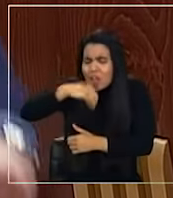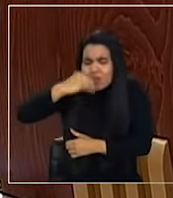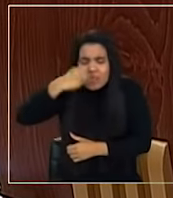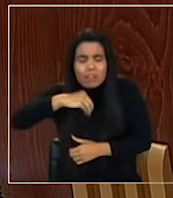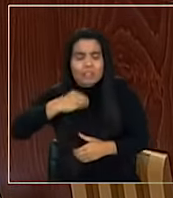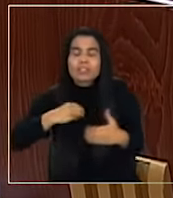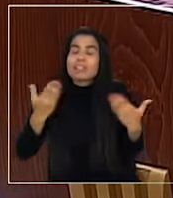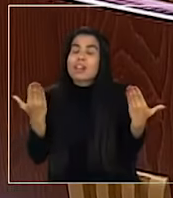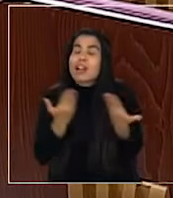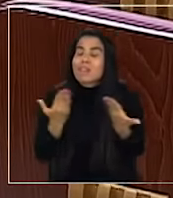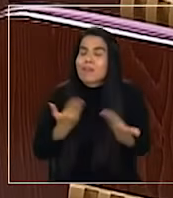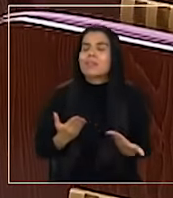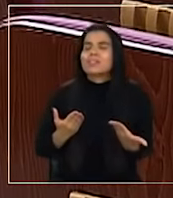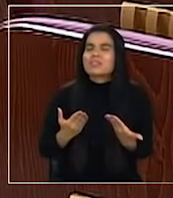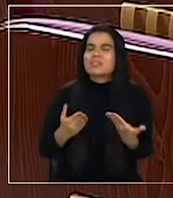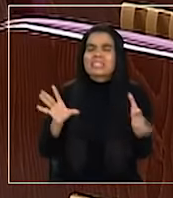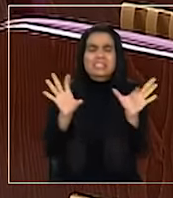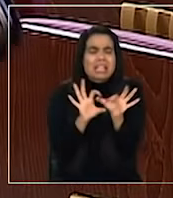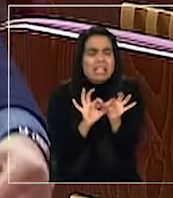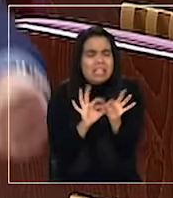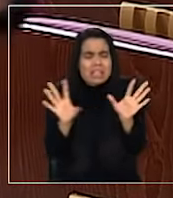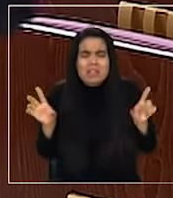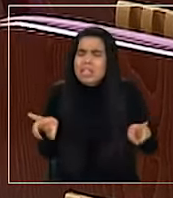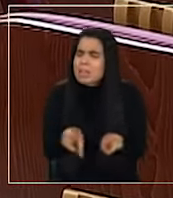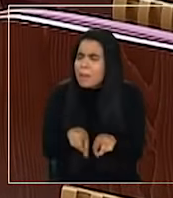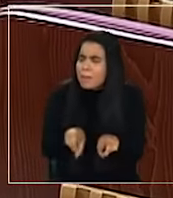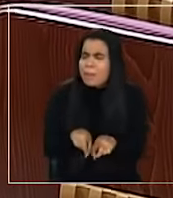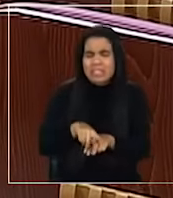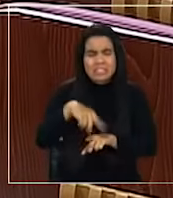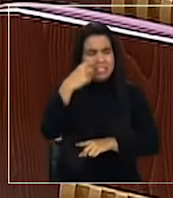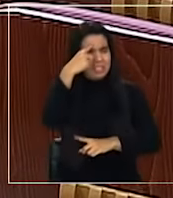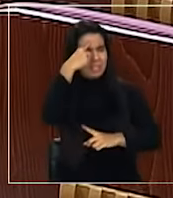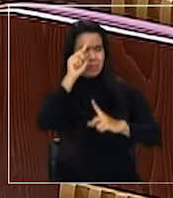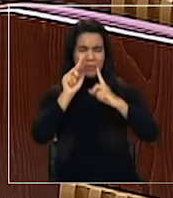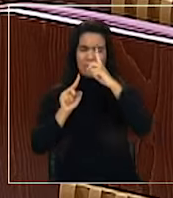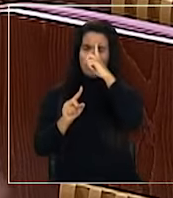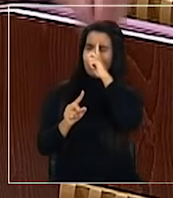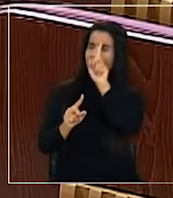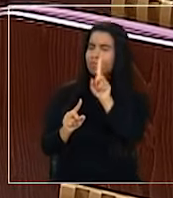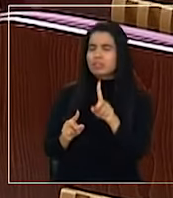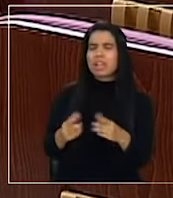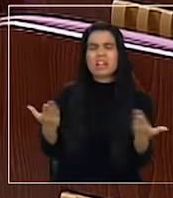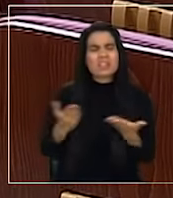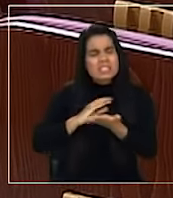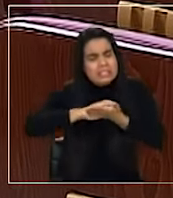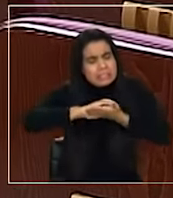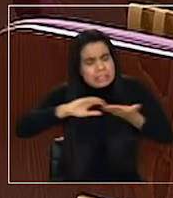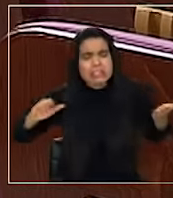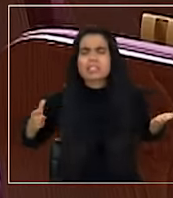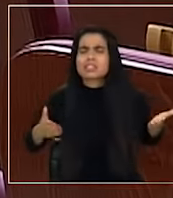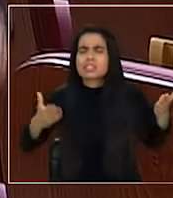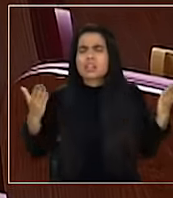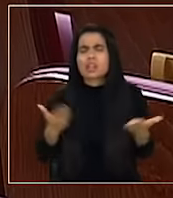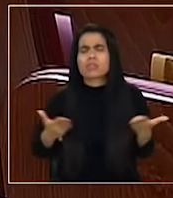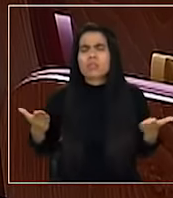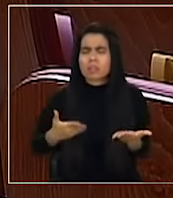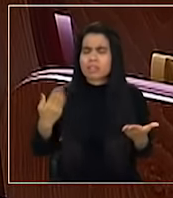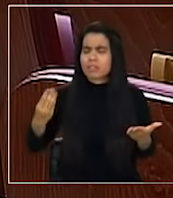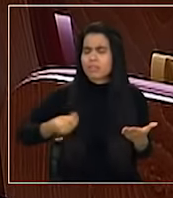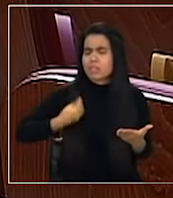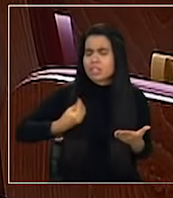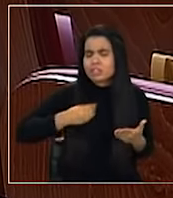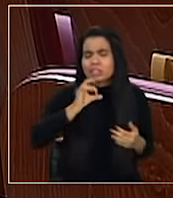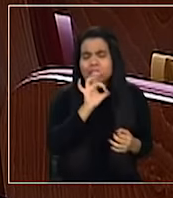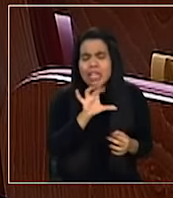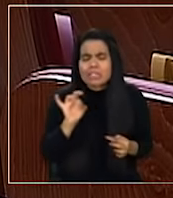está dentro dela, esse espírito de confusão, essa dúvida que está dentro dela, saia de dentro dela